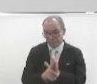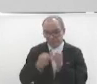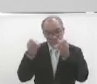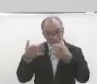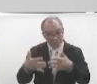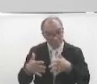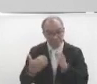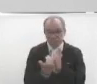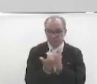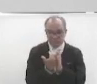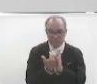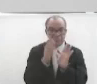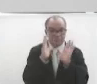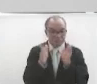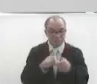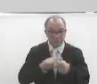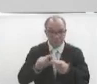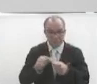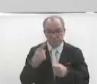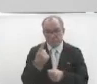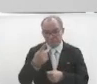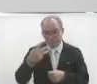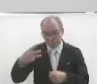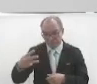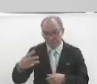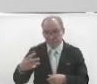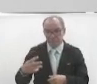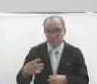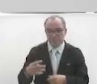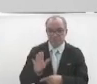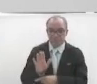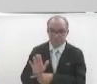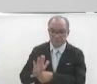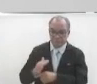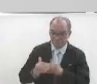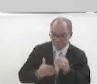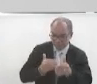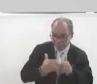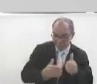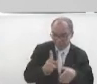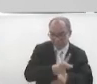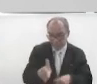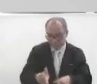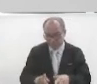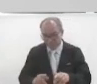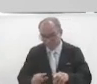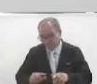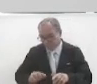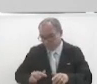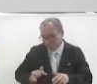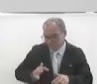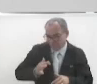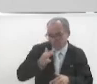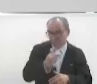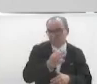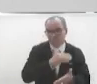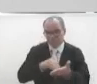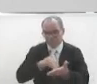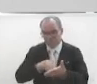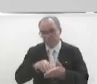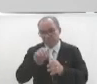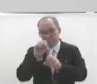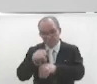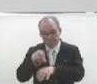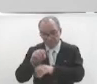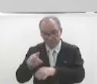citado artigo 13º a progressão da carreira dos profissionais efetivos da Secretaria Municipal